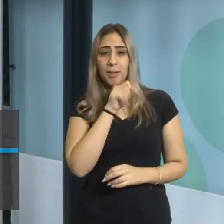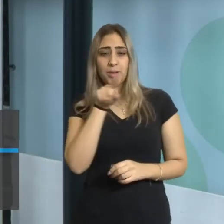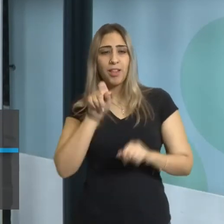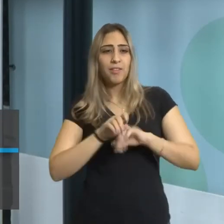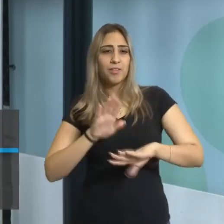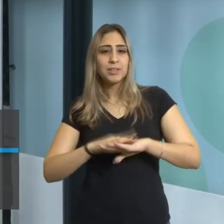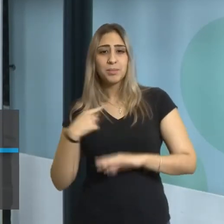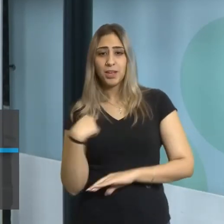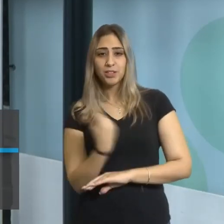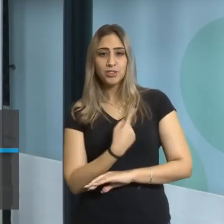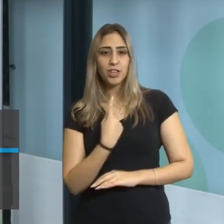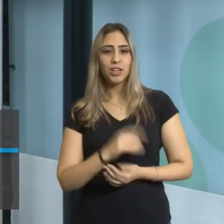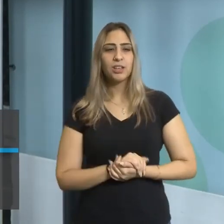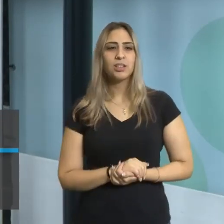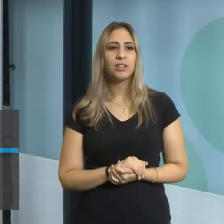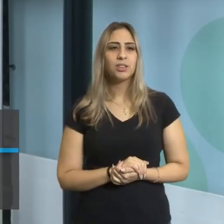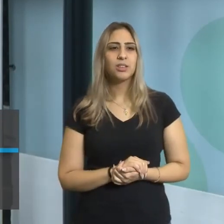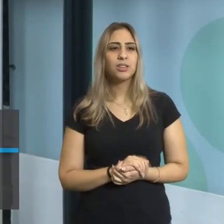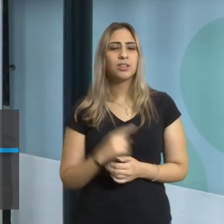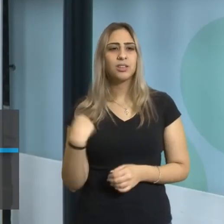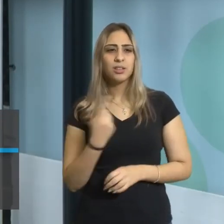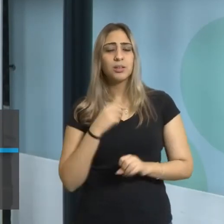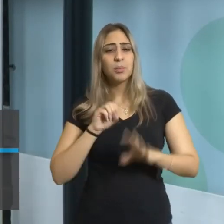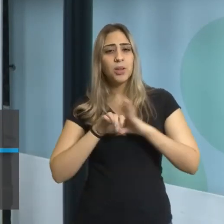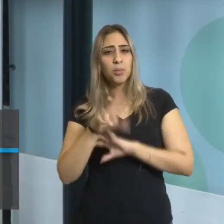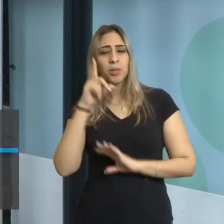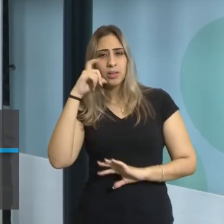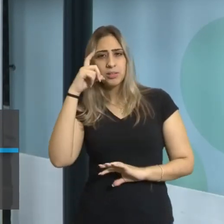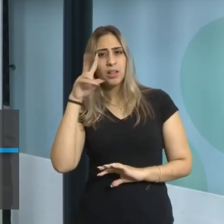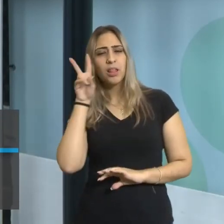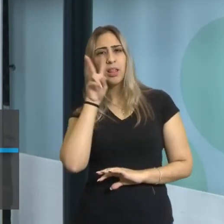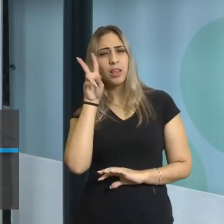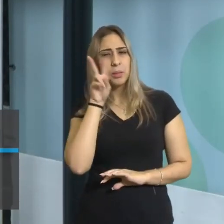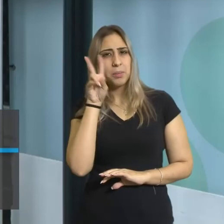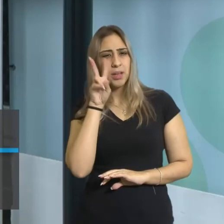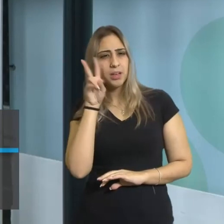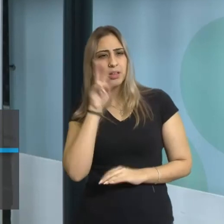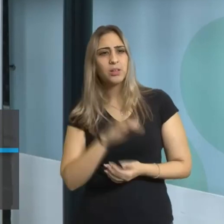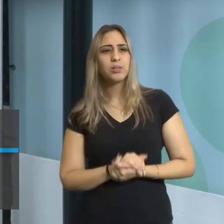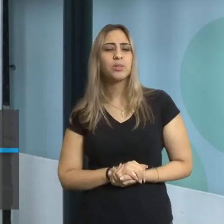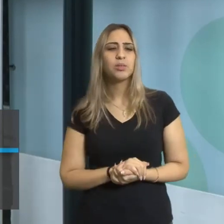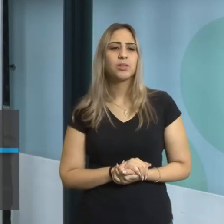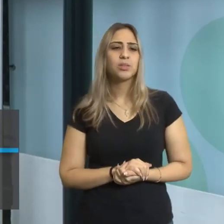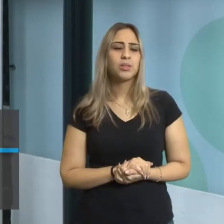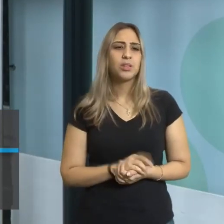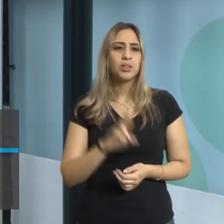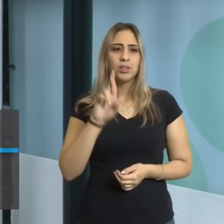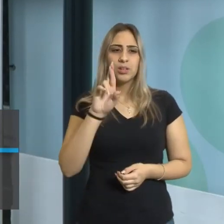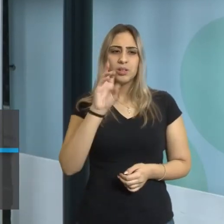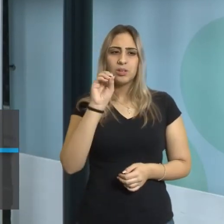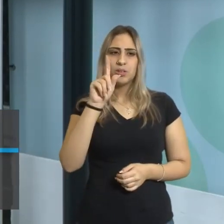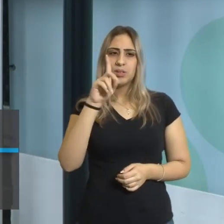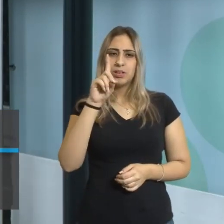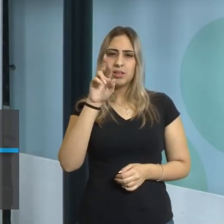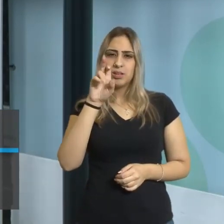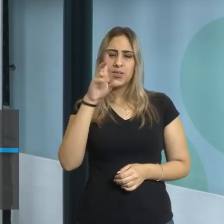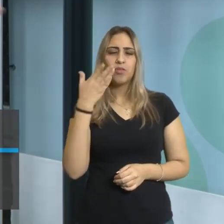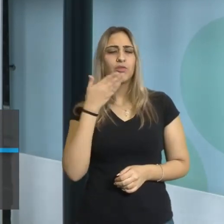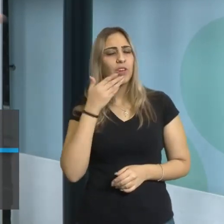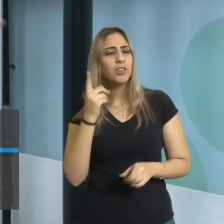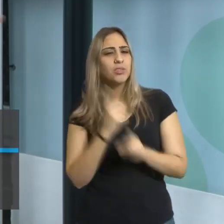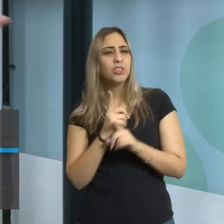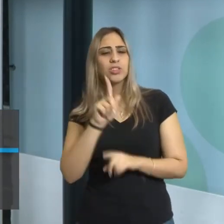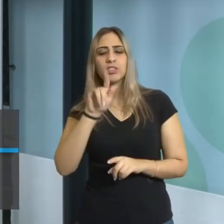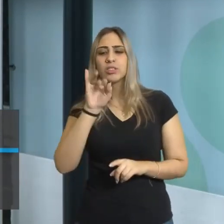fazer isso aí para gente ela mandou pelo Instagram então a lembrando aí Rodrigo é goleiro Instagram facinho de achar